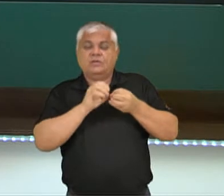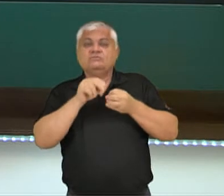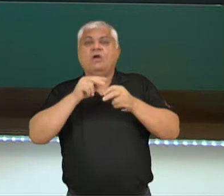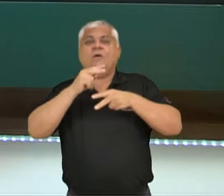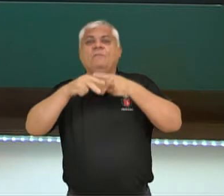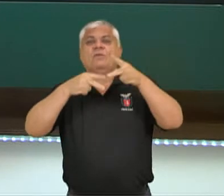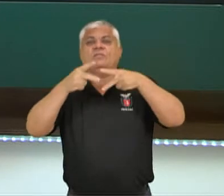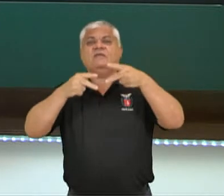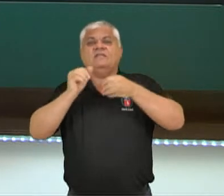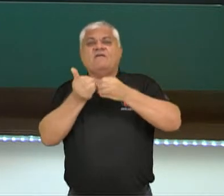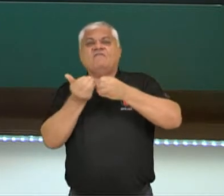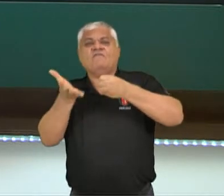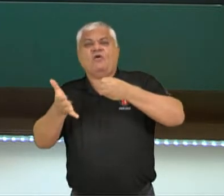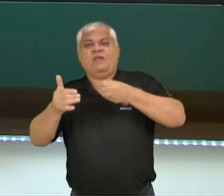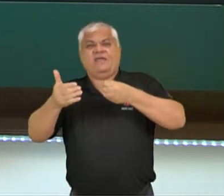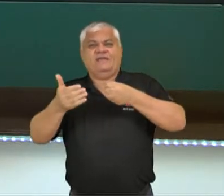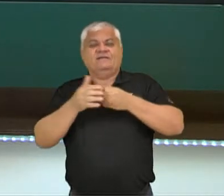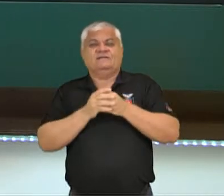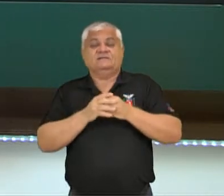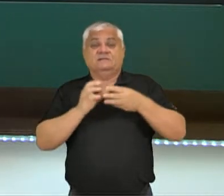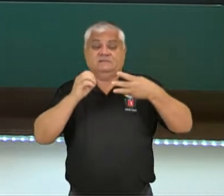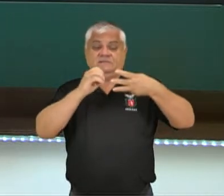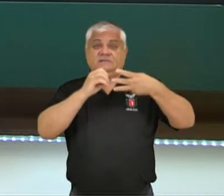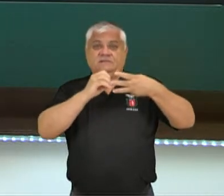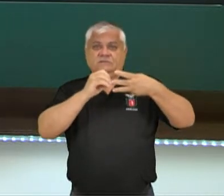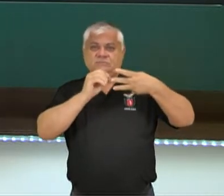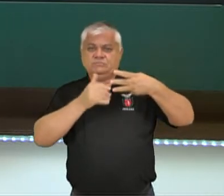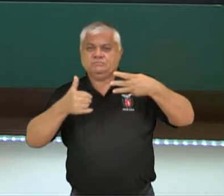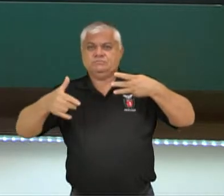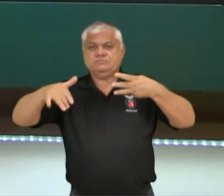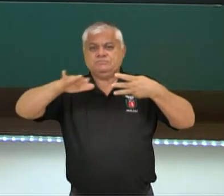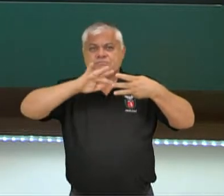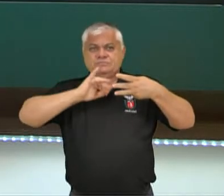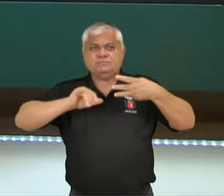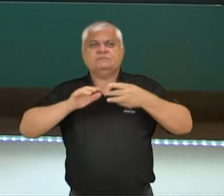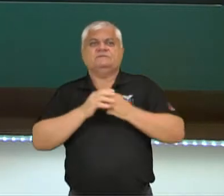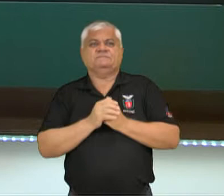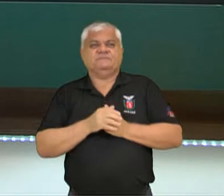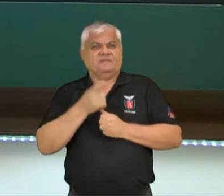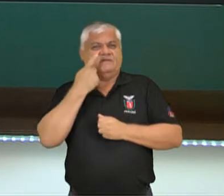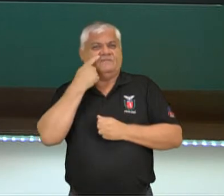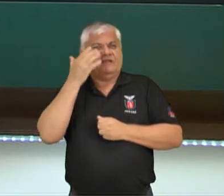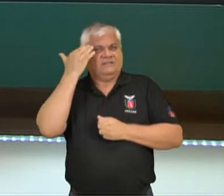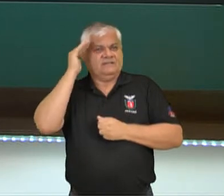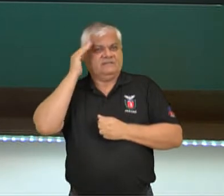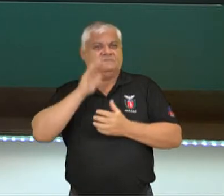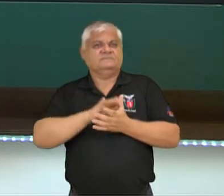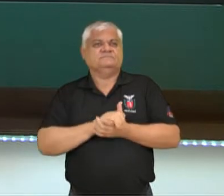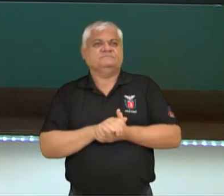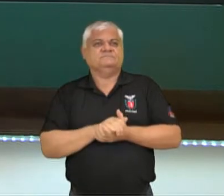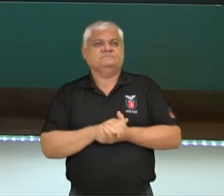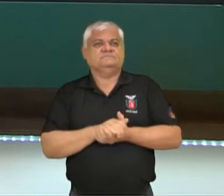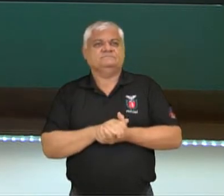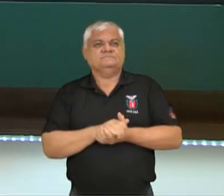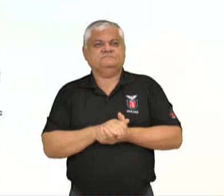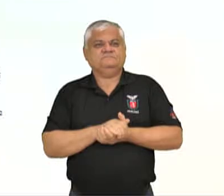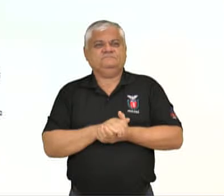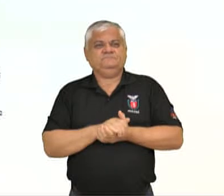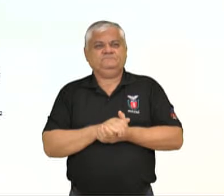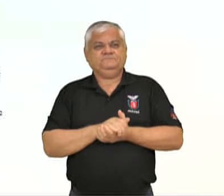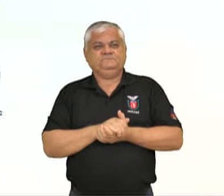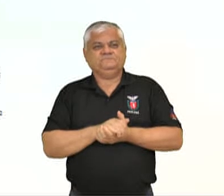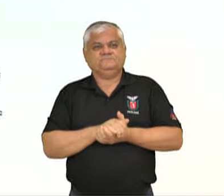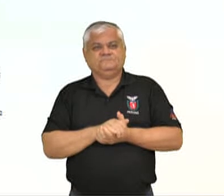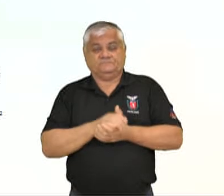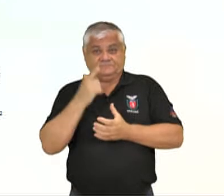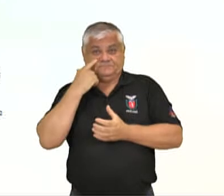vão atuar fora da célula. Existe uma exceção, os lisossomos, como a gente vai entender já já. Aí saindo